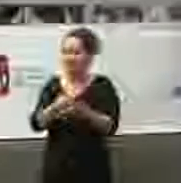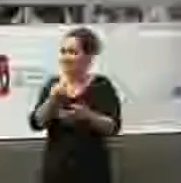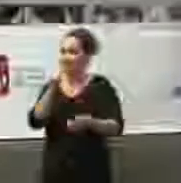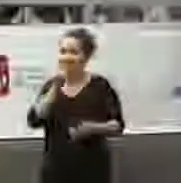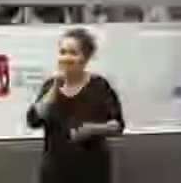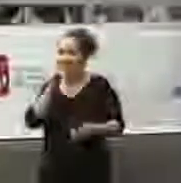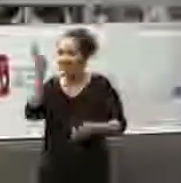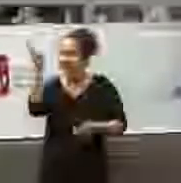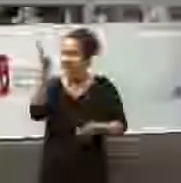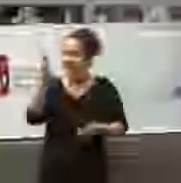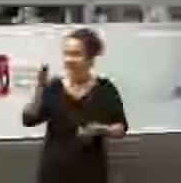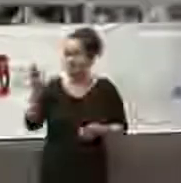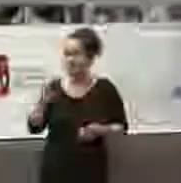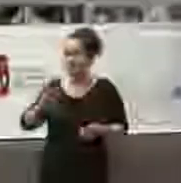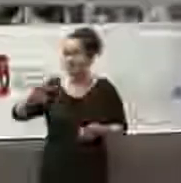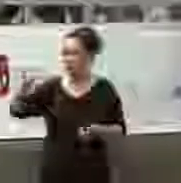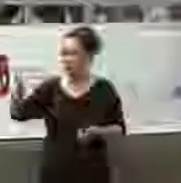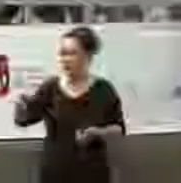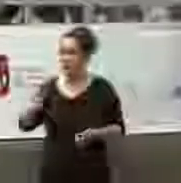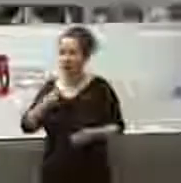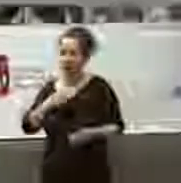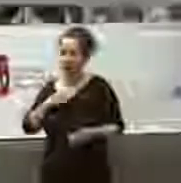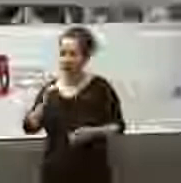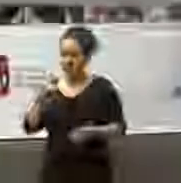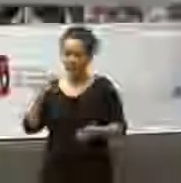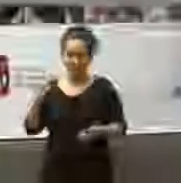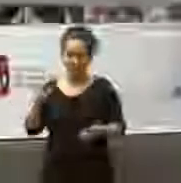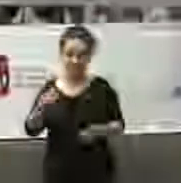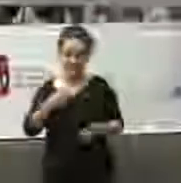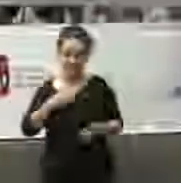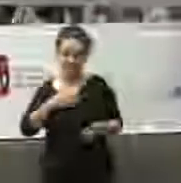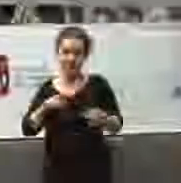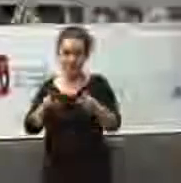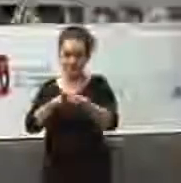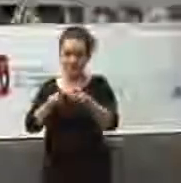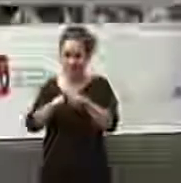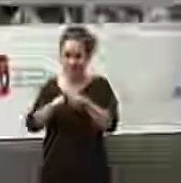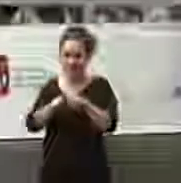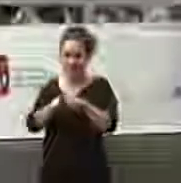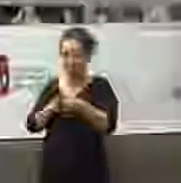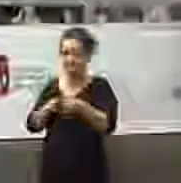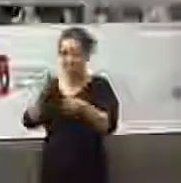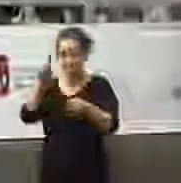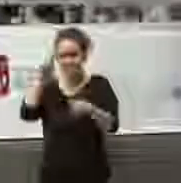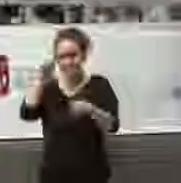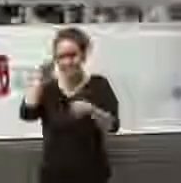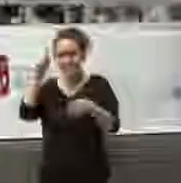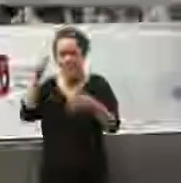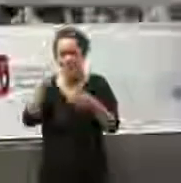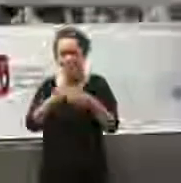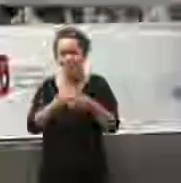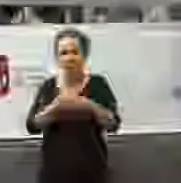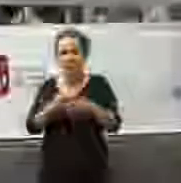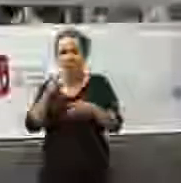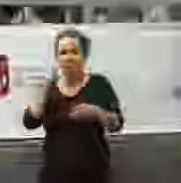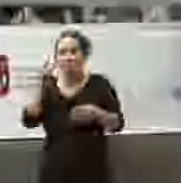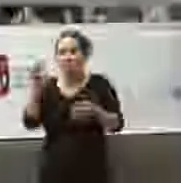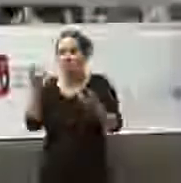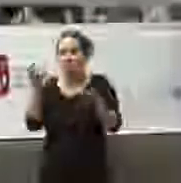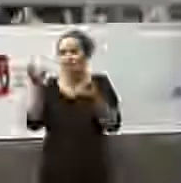no brasil inteiro eu evidentemente me coloco como como um dos idealistas mas a gente vê muita coisa acontecendo